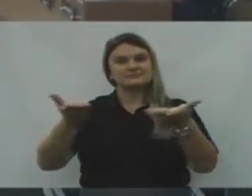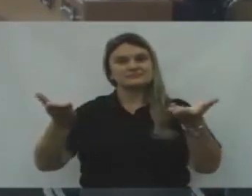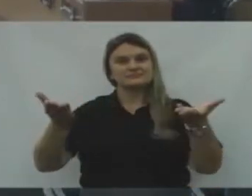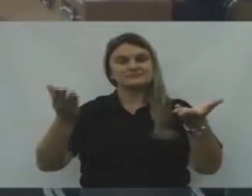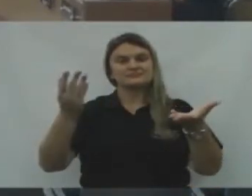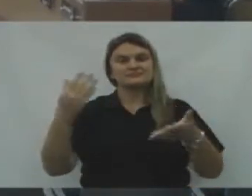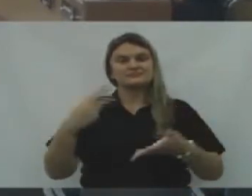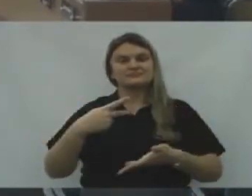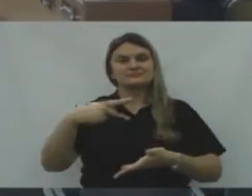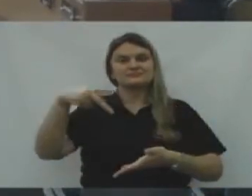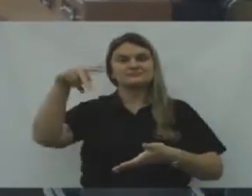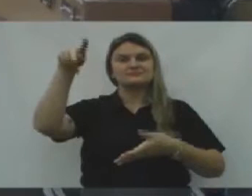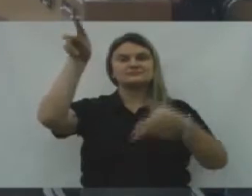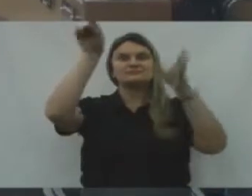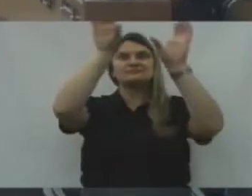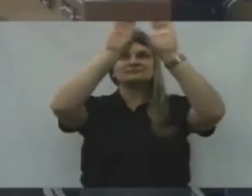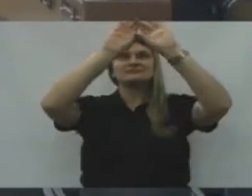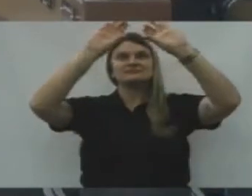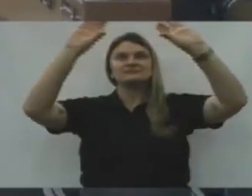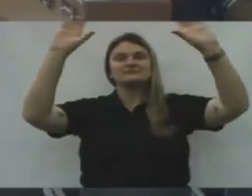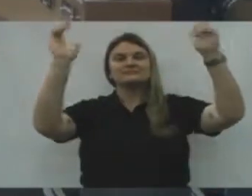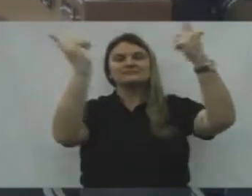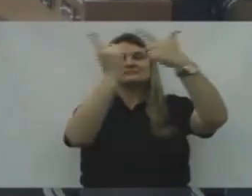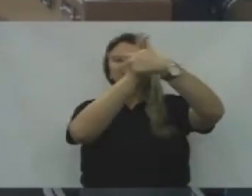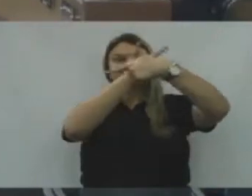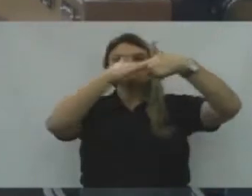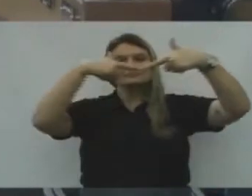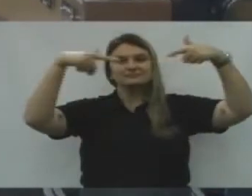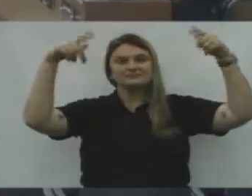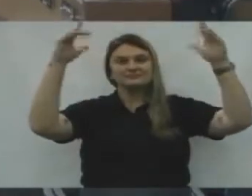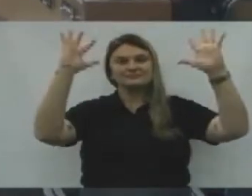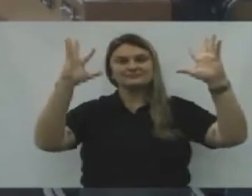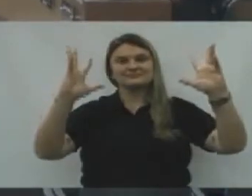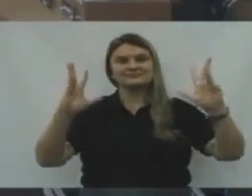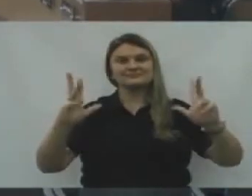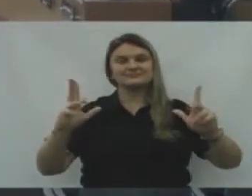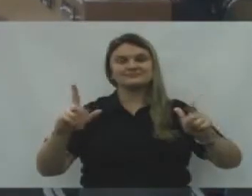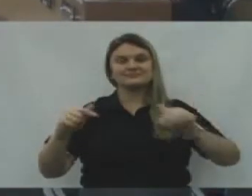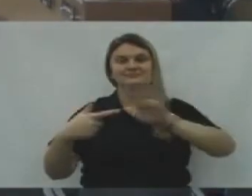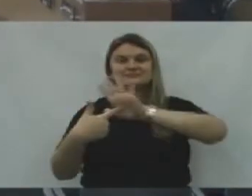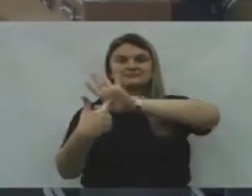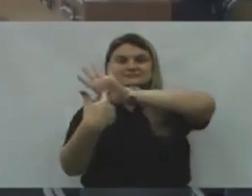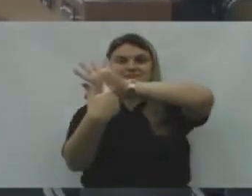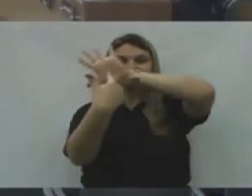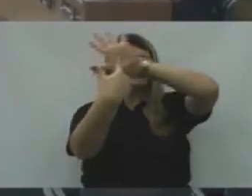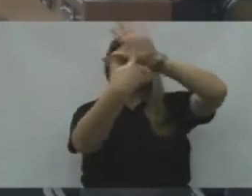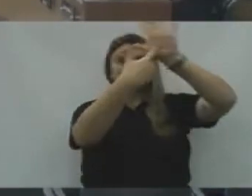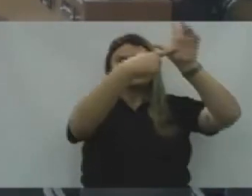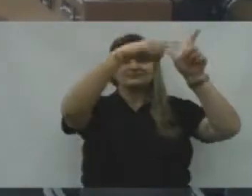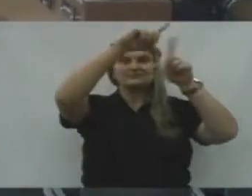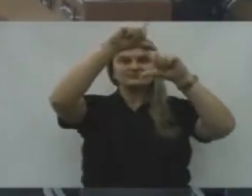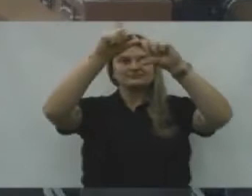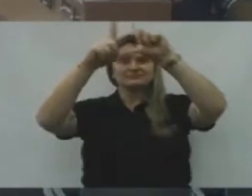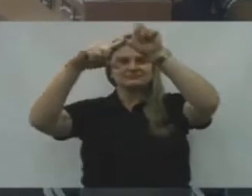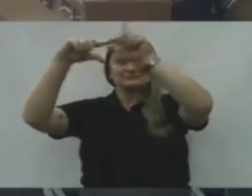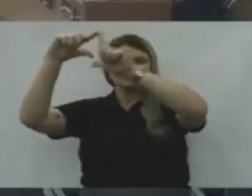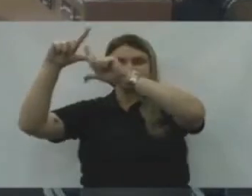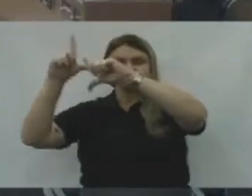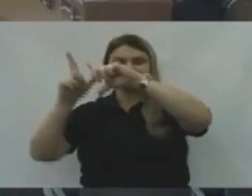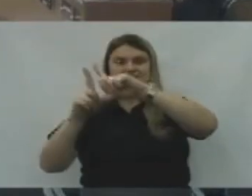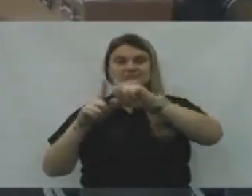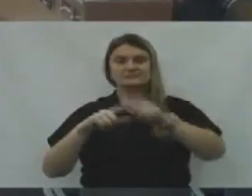esperança a terra desce. Sem teu formoso céu, ressonho límpido, A imagem do